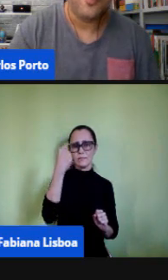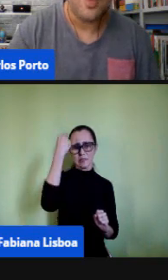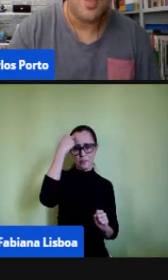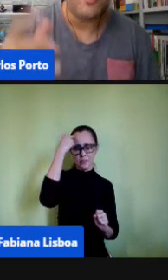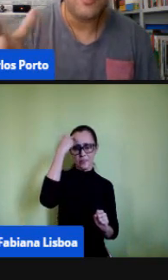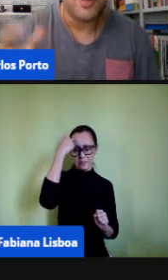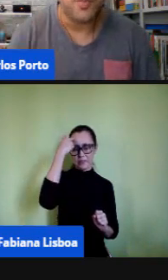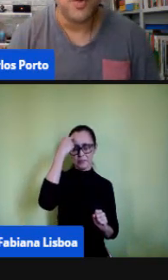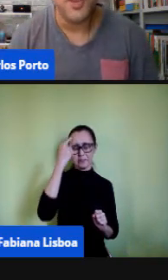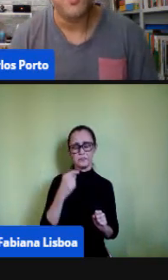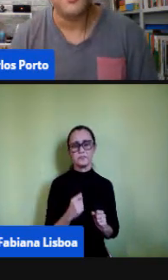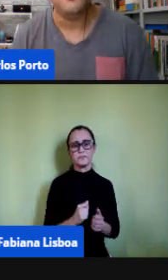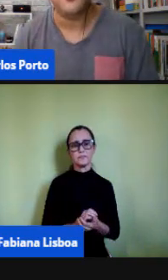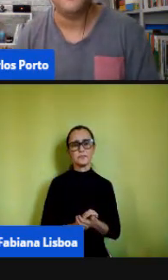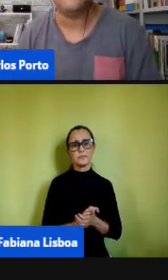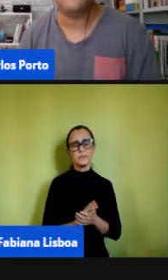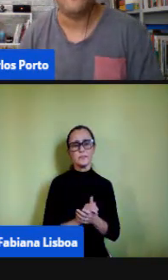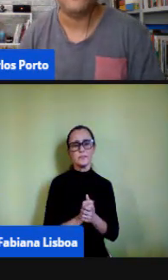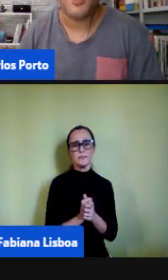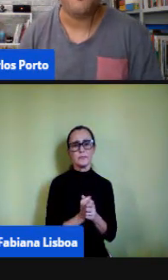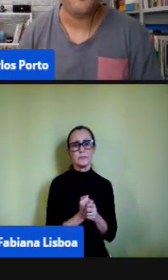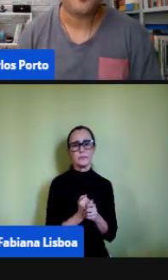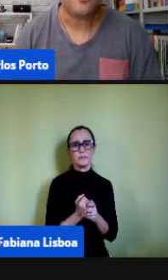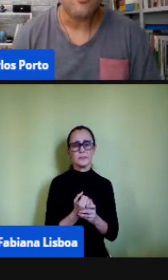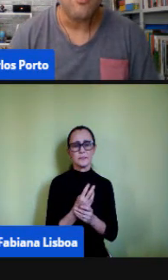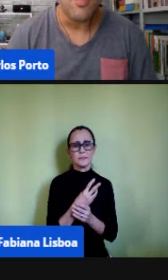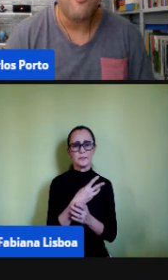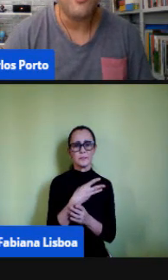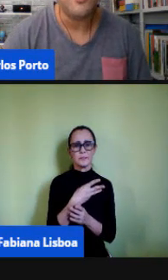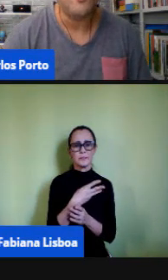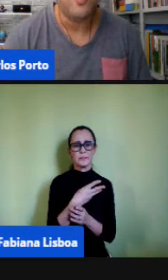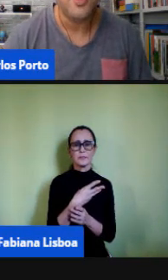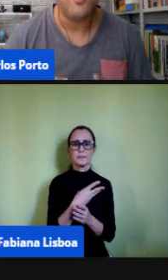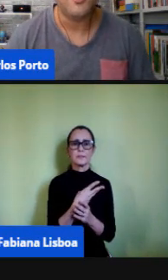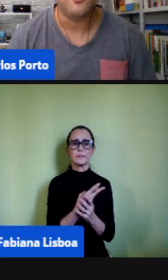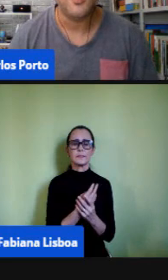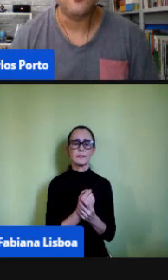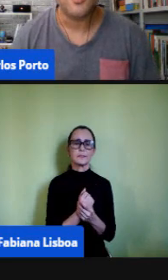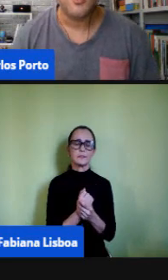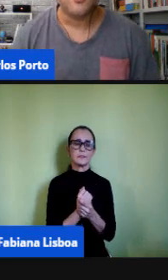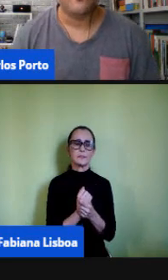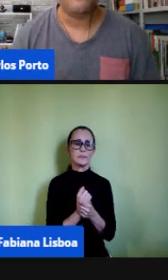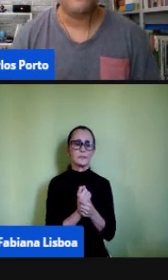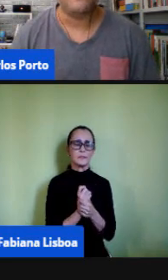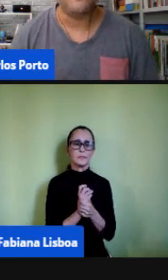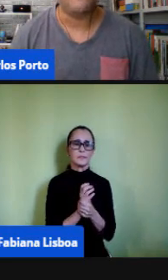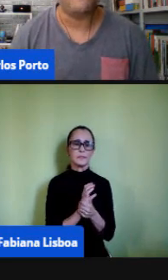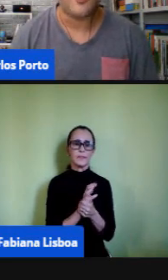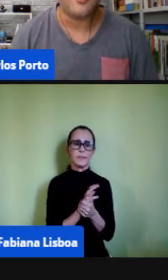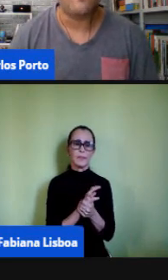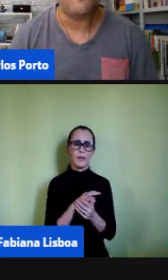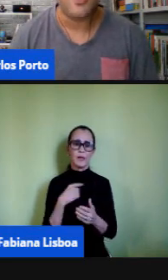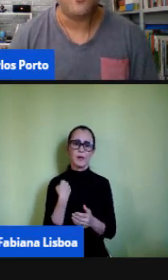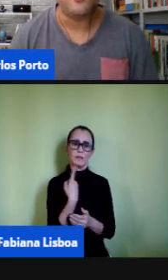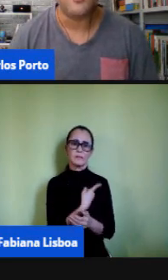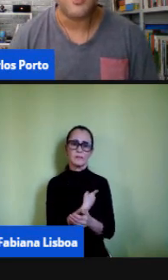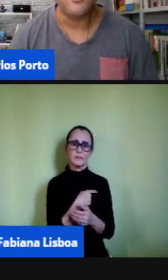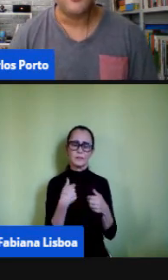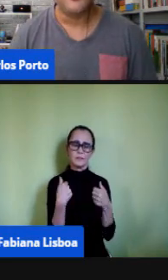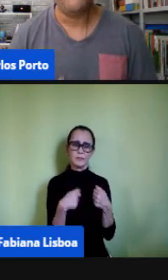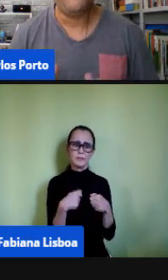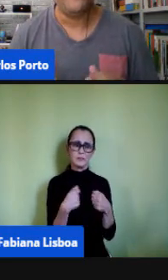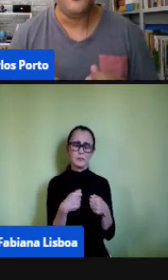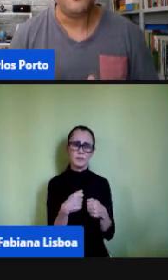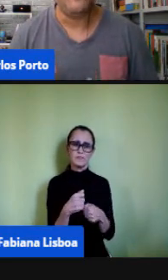interessante. Avançando um pouquinho o item 3, vamos lá? Avançando um pouquinho o item 3, nós precisamos